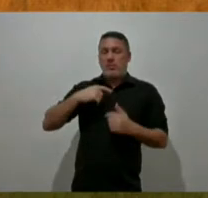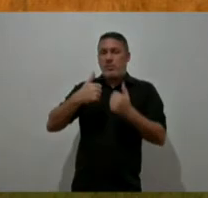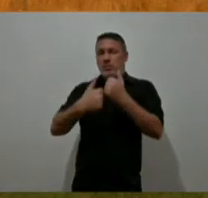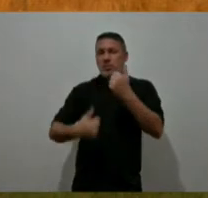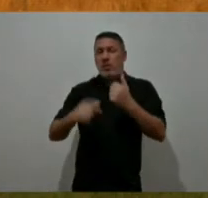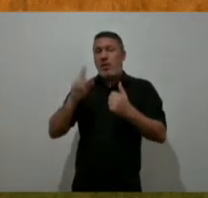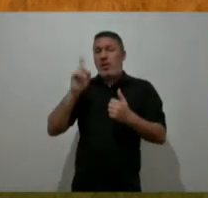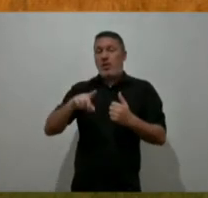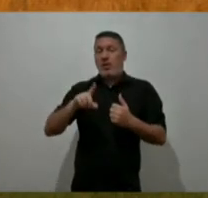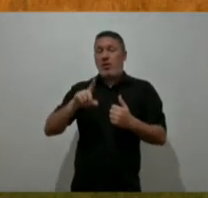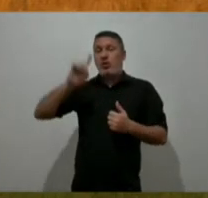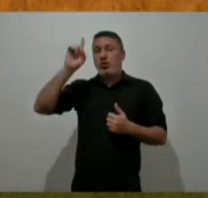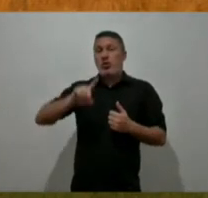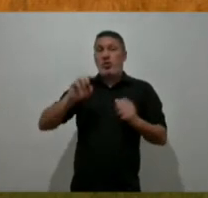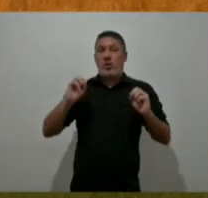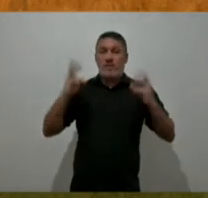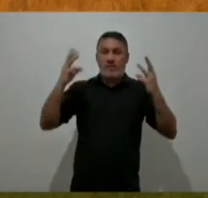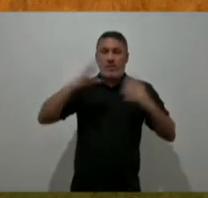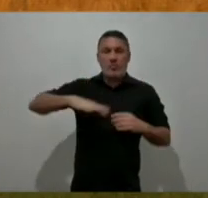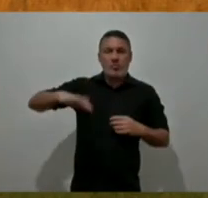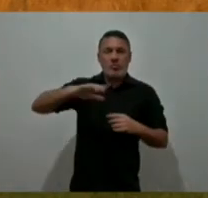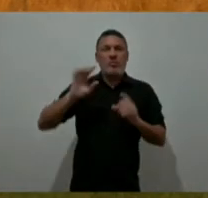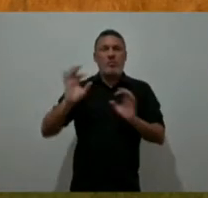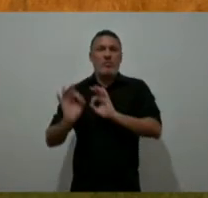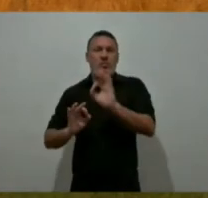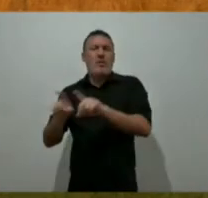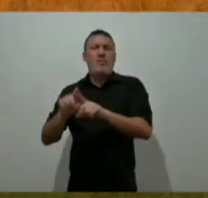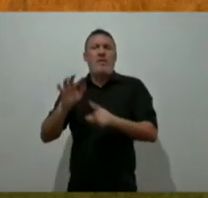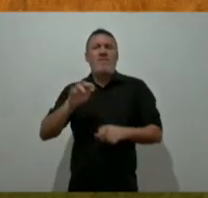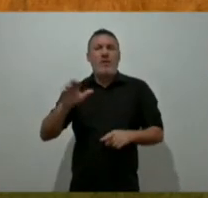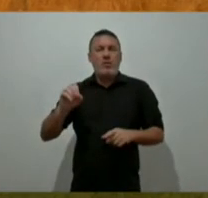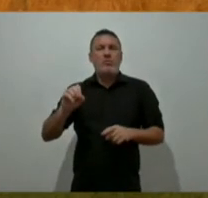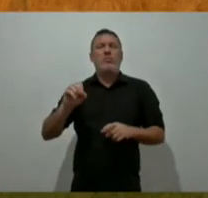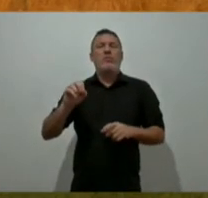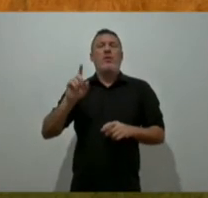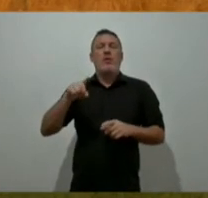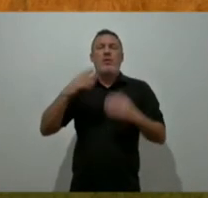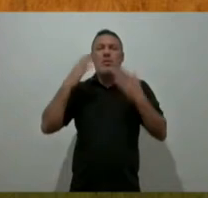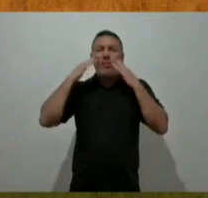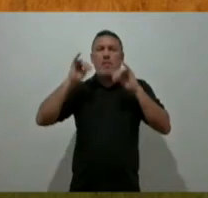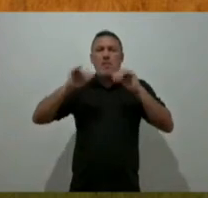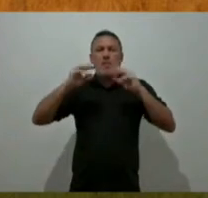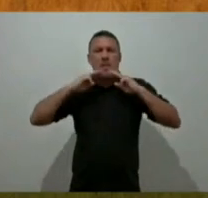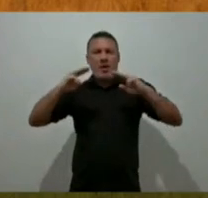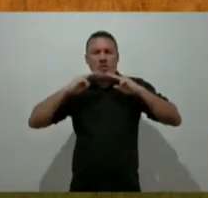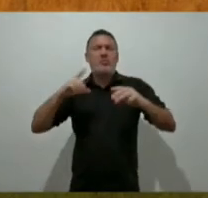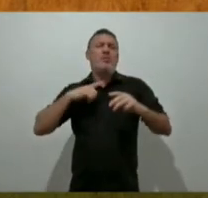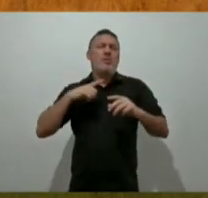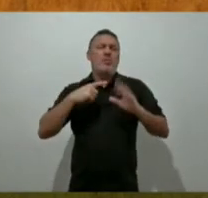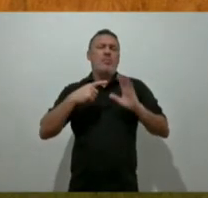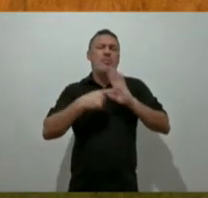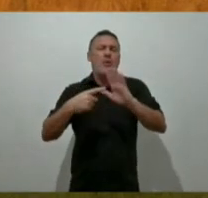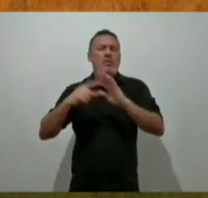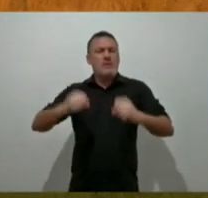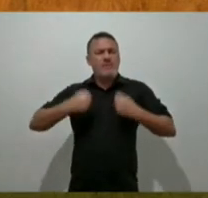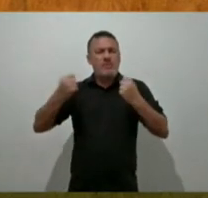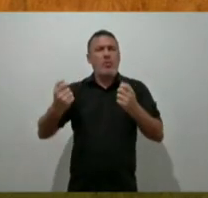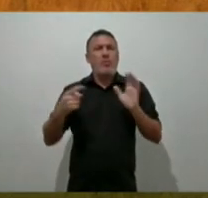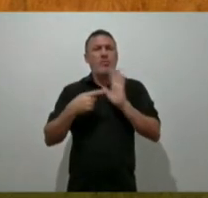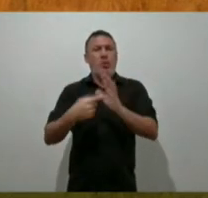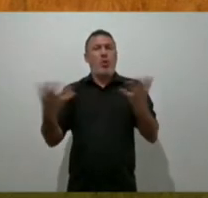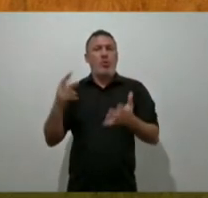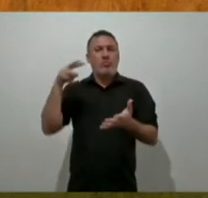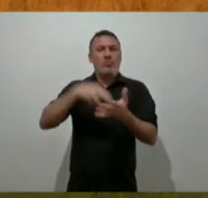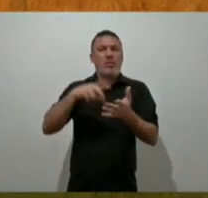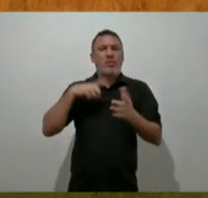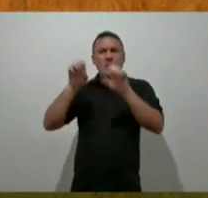Pedro Kiebe Ferraço, nosso diretor comercial e de marketing, que tanto se esforçaram para estarmos hoje com essa estrutura e com toda esta